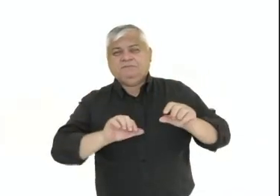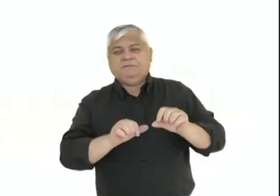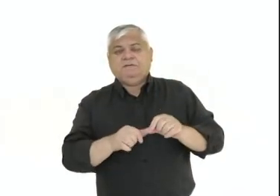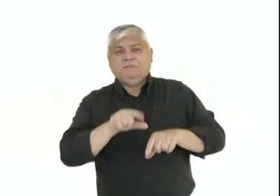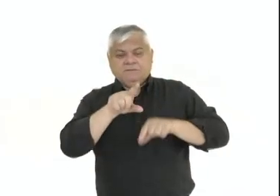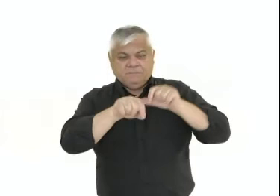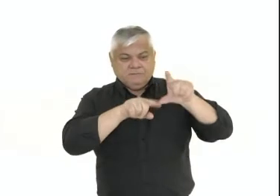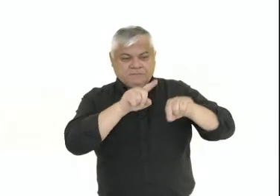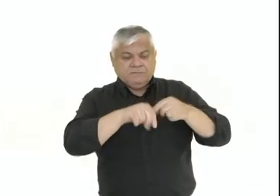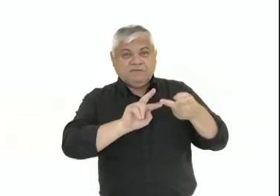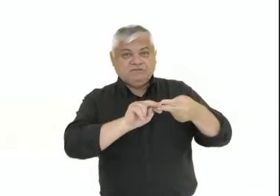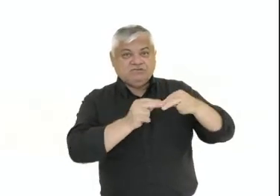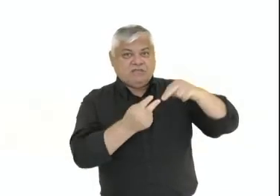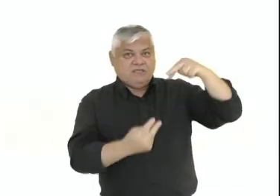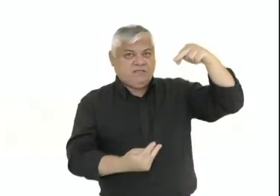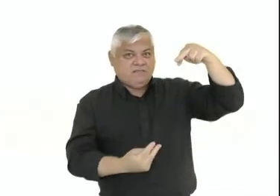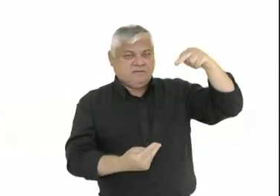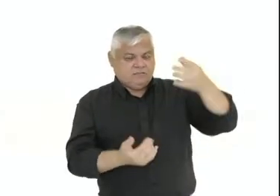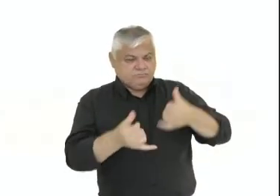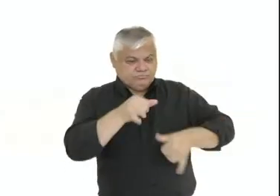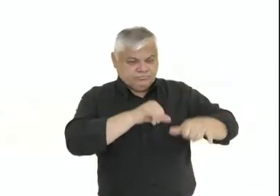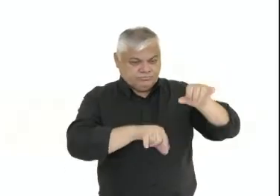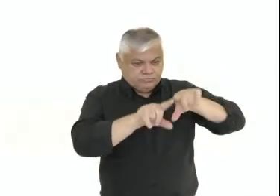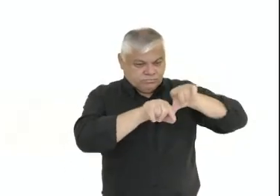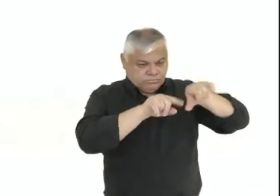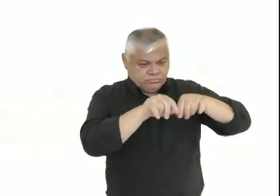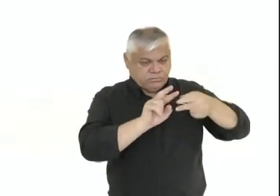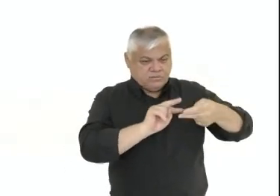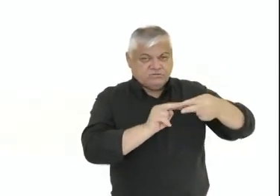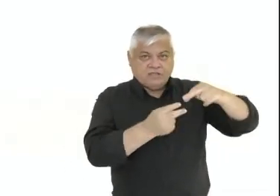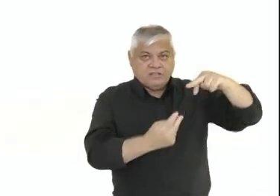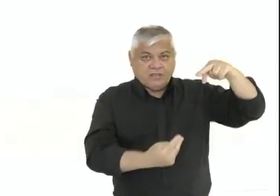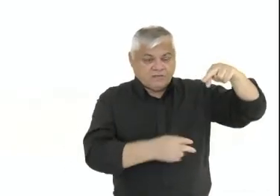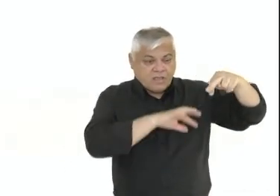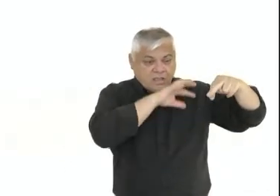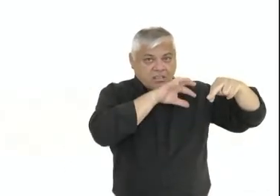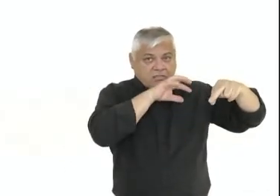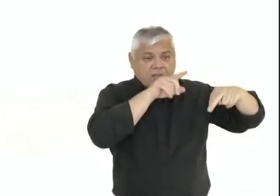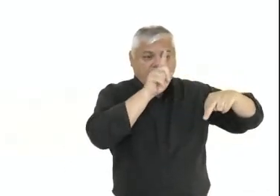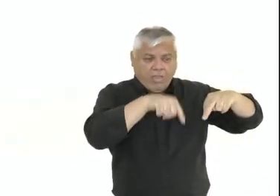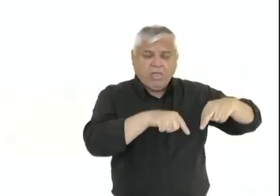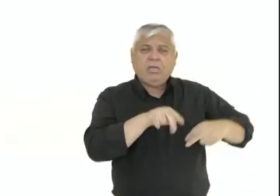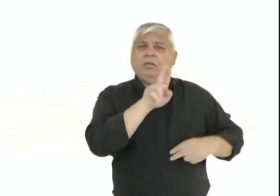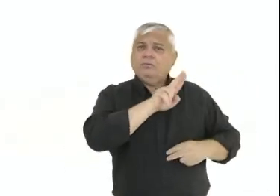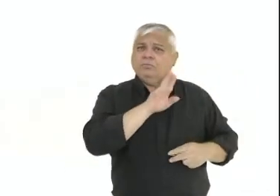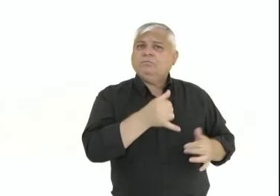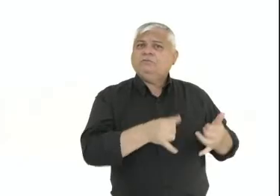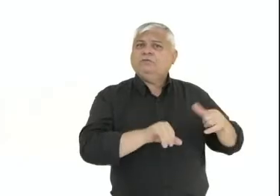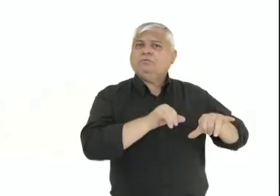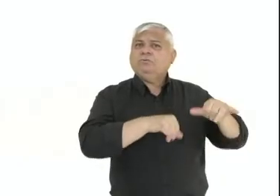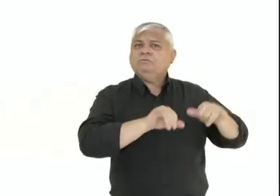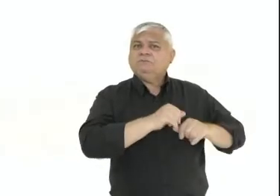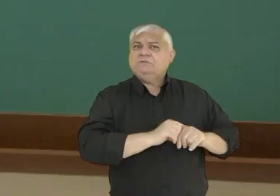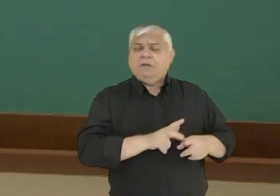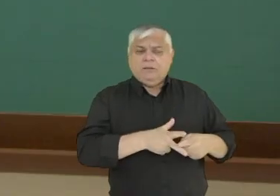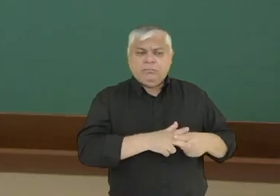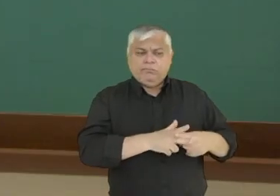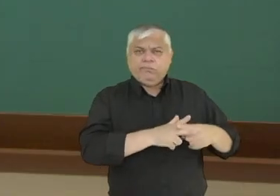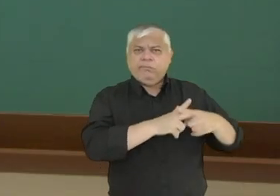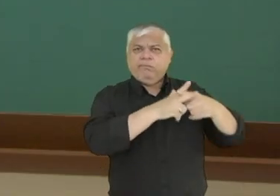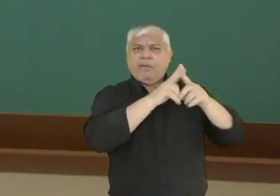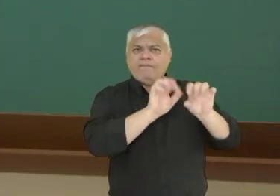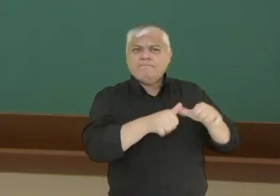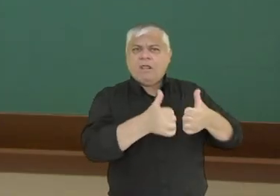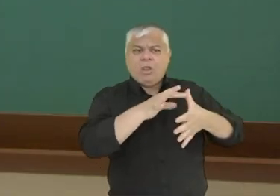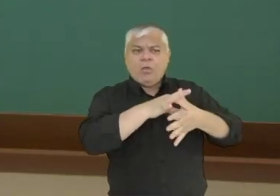seleção genética então fazer uma seleção genética de animais é emprego de tecnologia para melhorar né o tipo